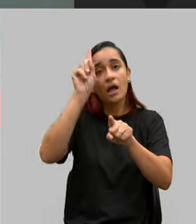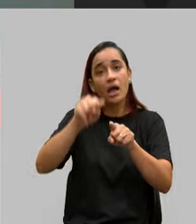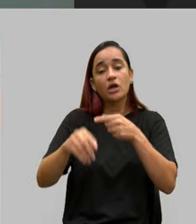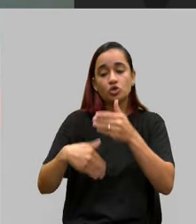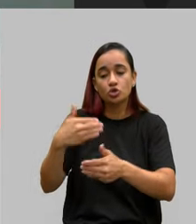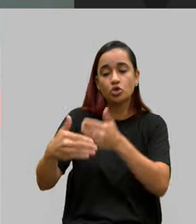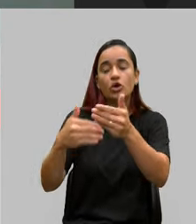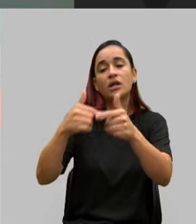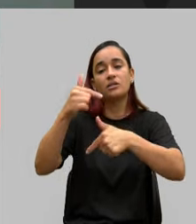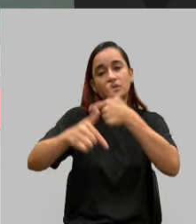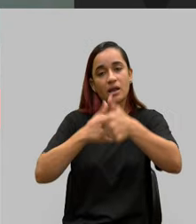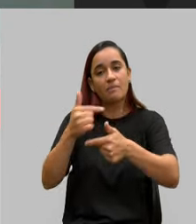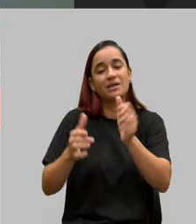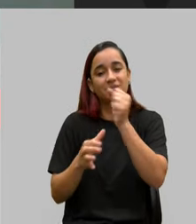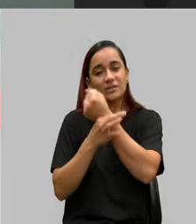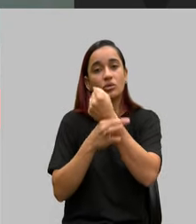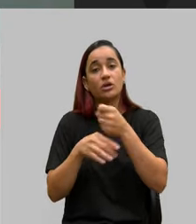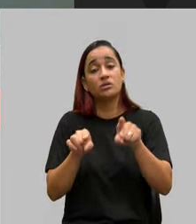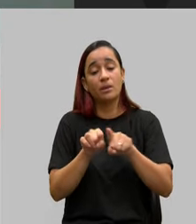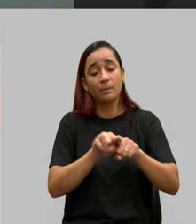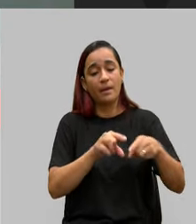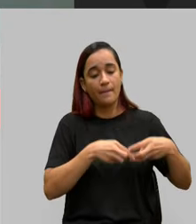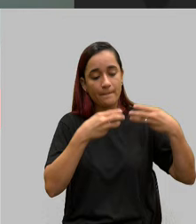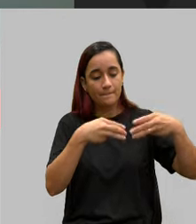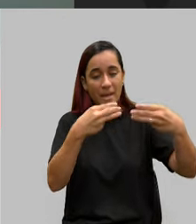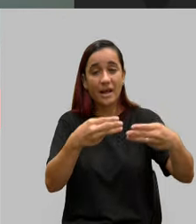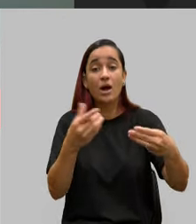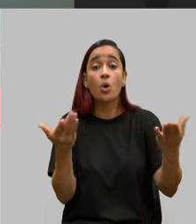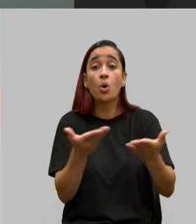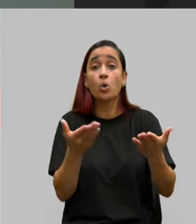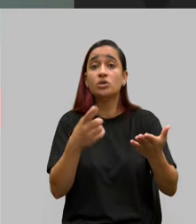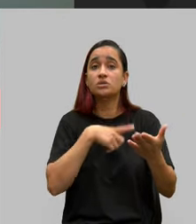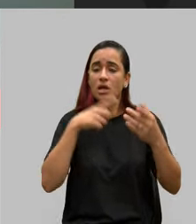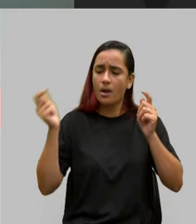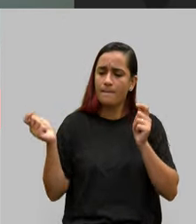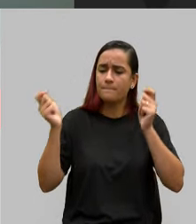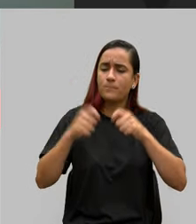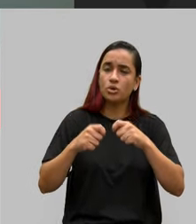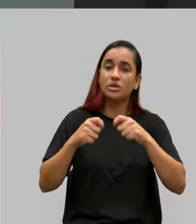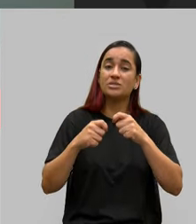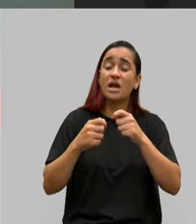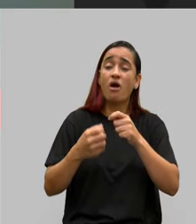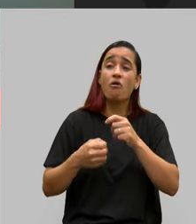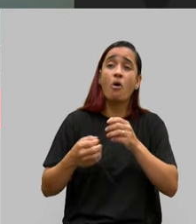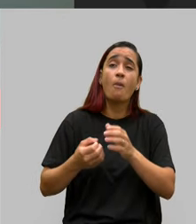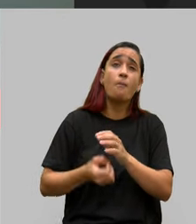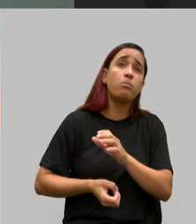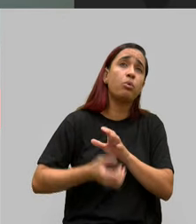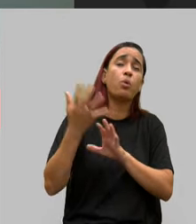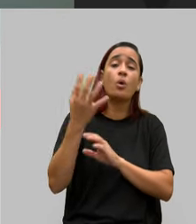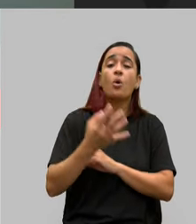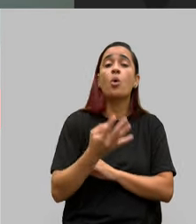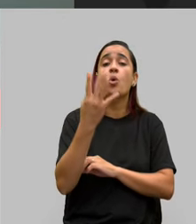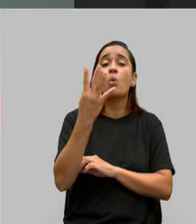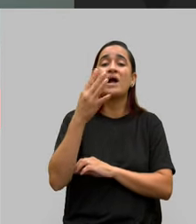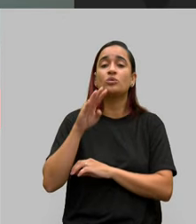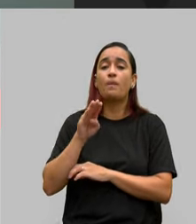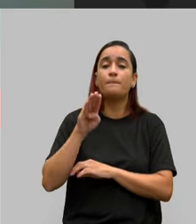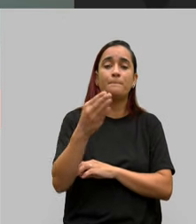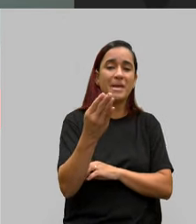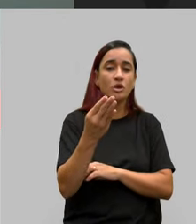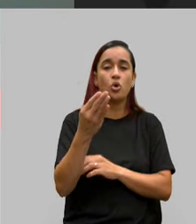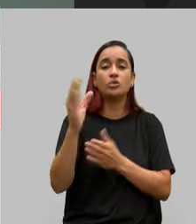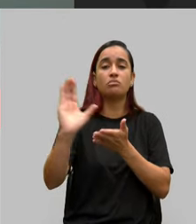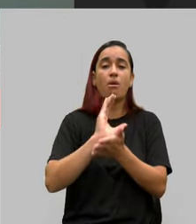e segurança o mercado do camo conta com o potencial para movimentar mais de 4 bilhões com cerca de arrecadação de impostos que